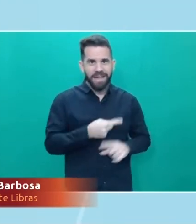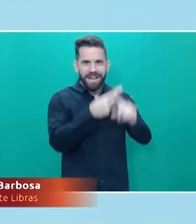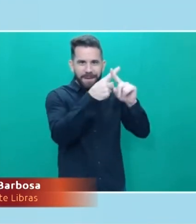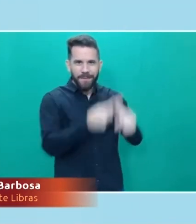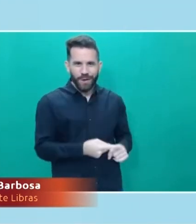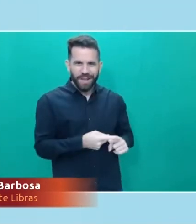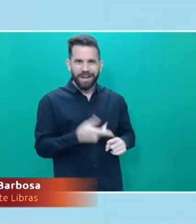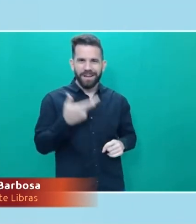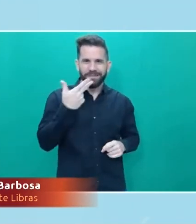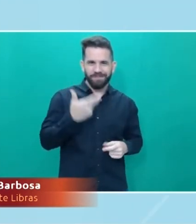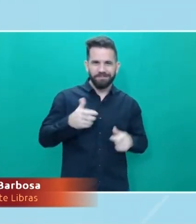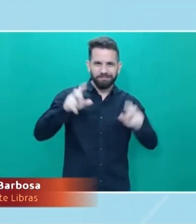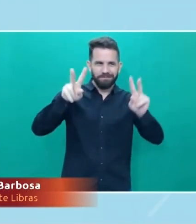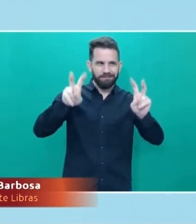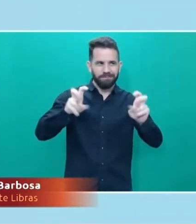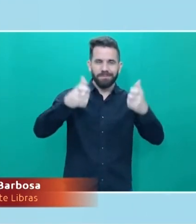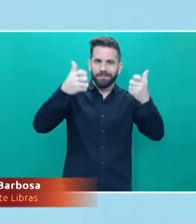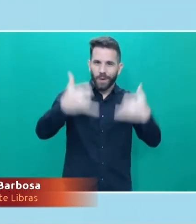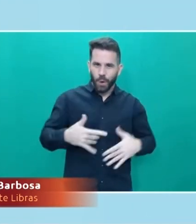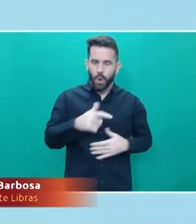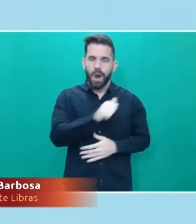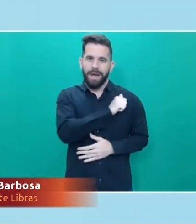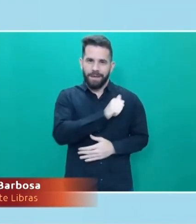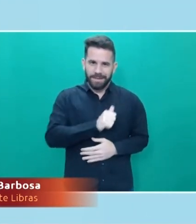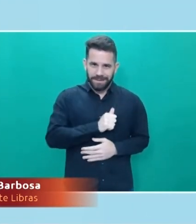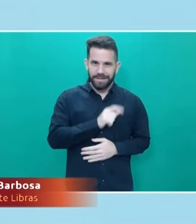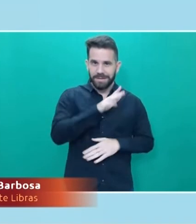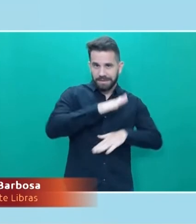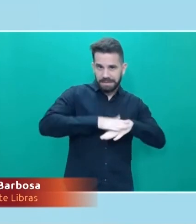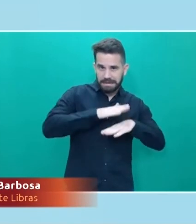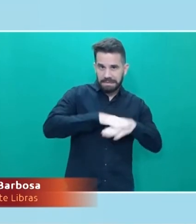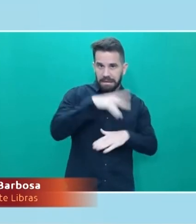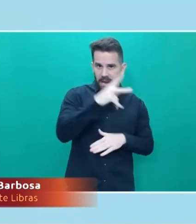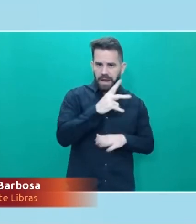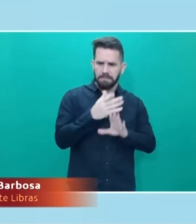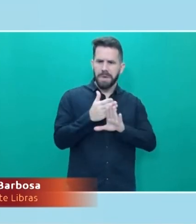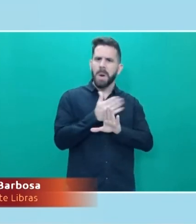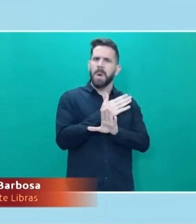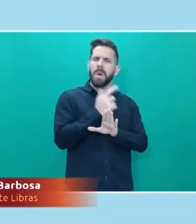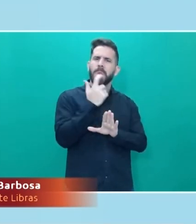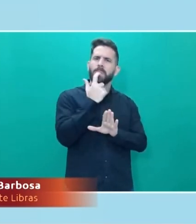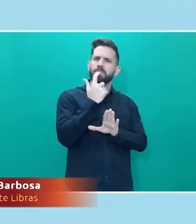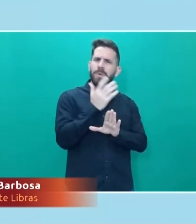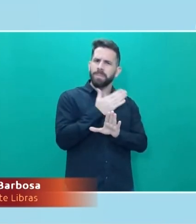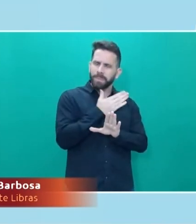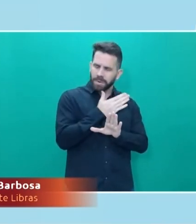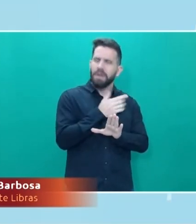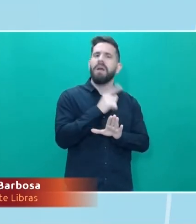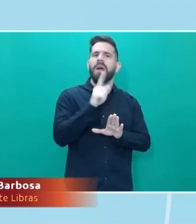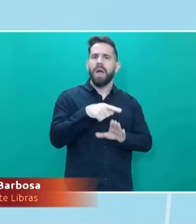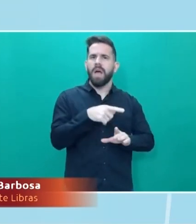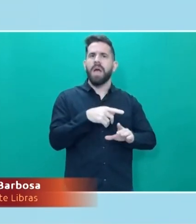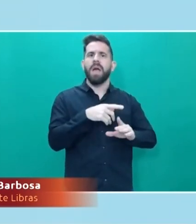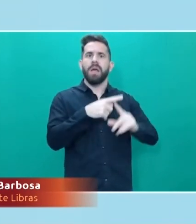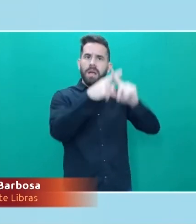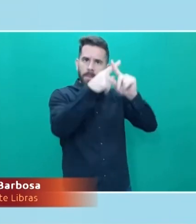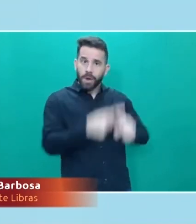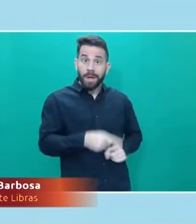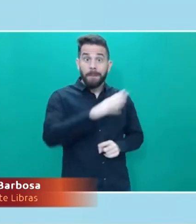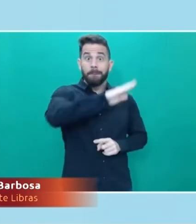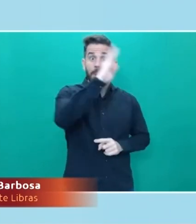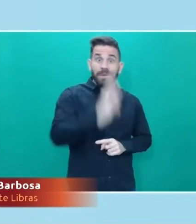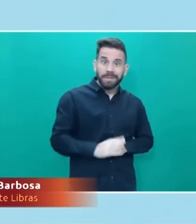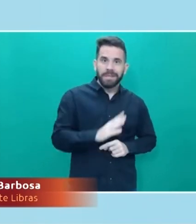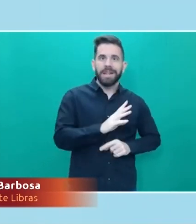você citou, né? Que foi realizado na cidade de Anápolis, foi agora nos últimos dias, né? O Campeonato Brasileiro de Karatê. Sei que vocês